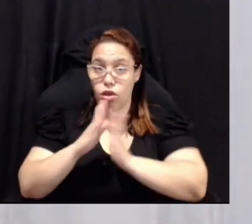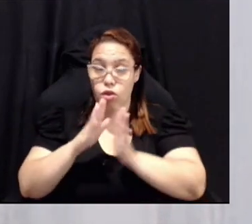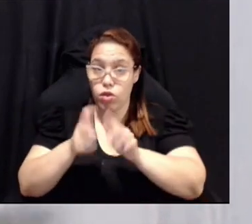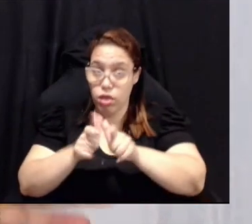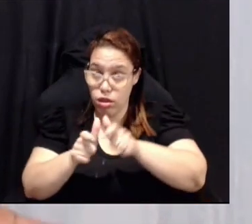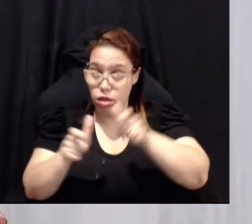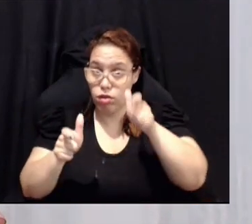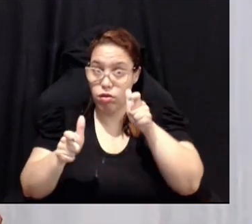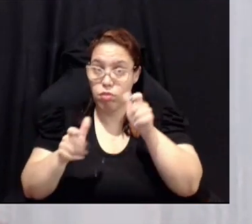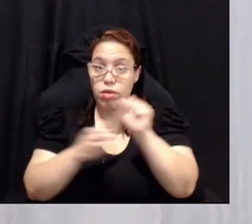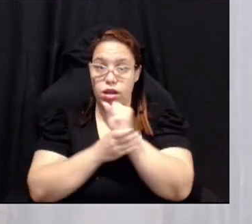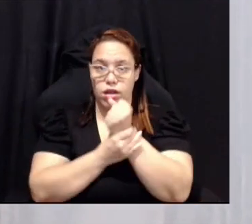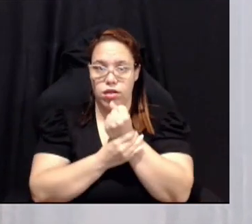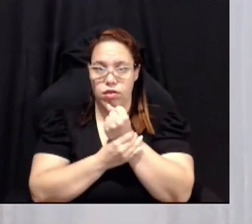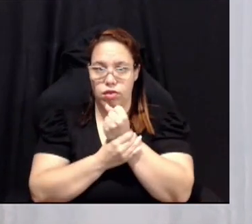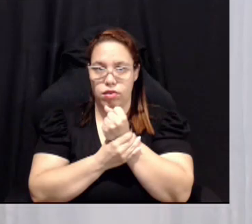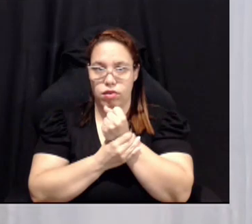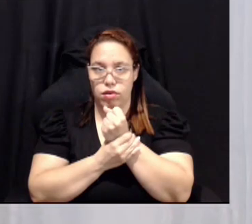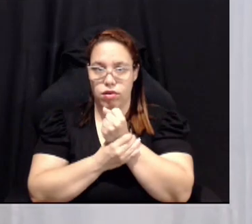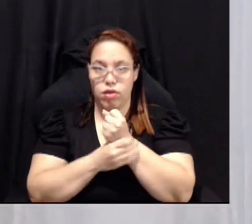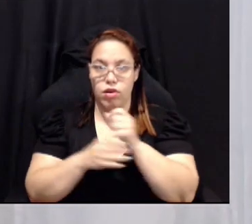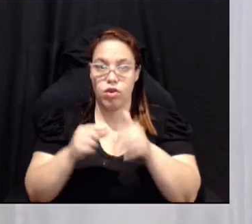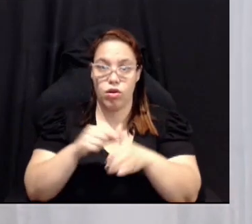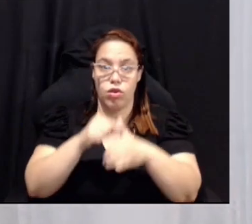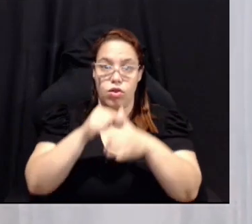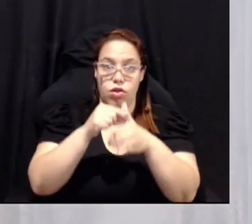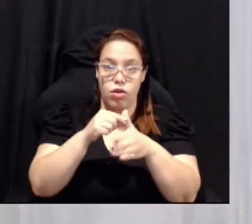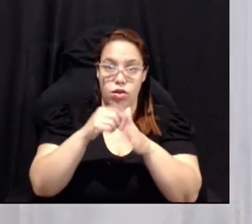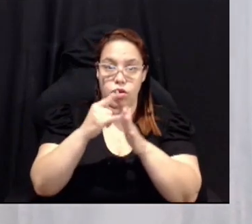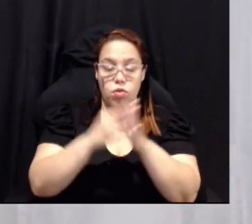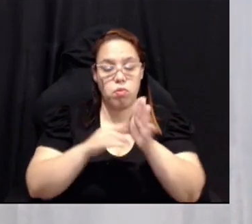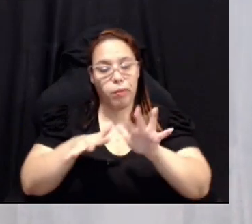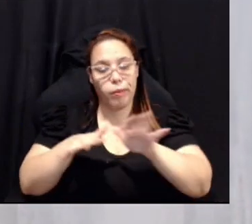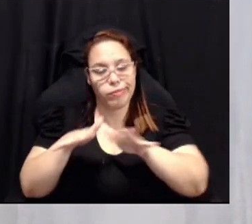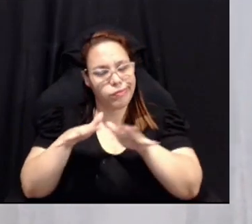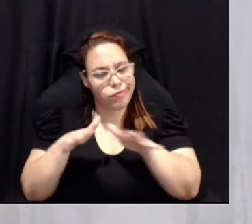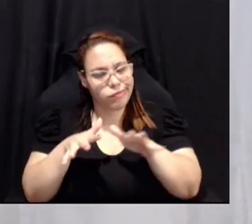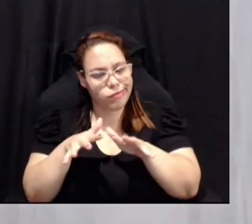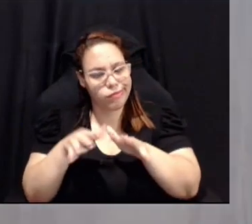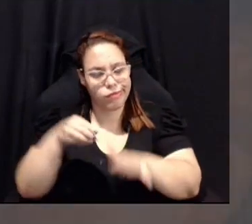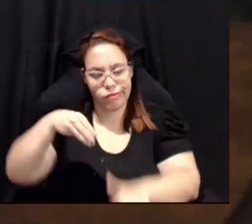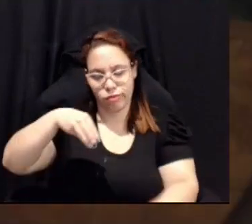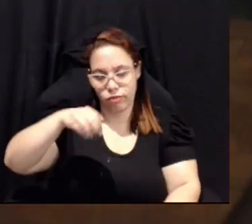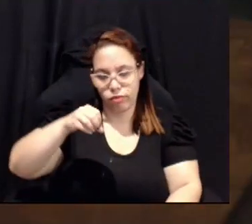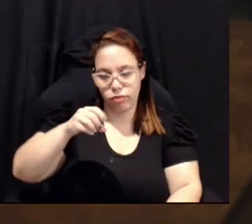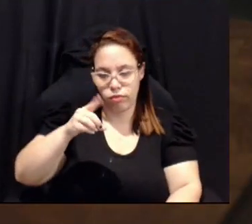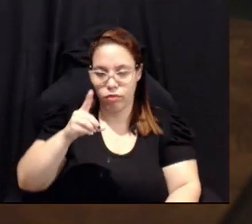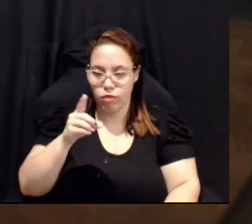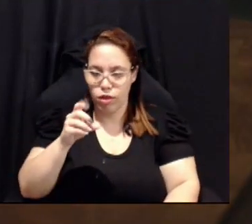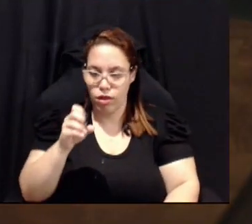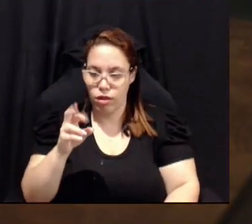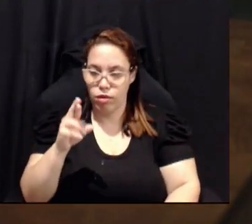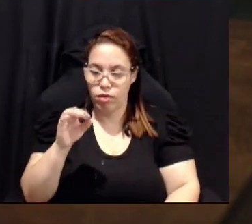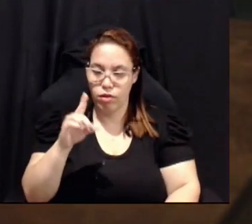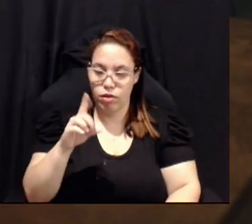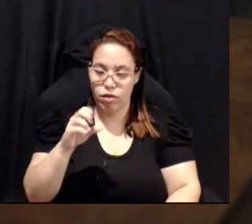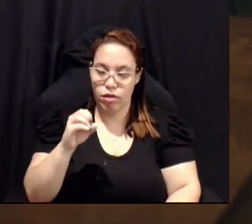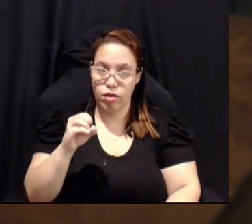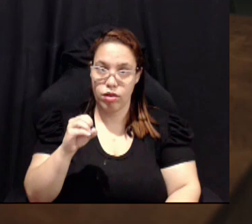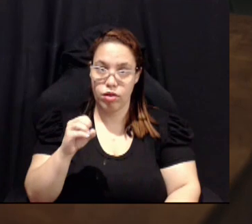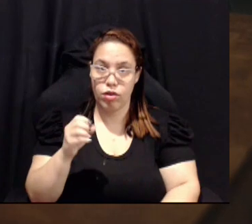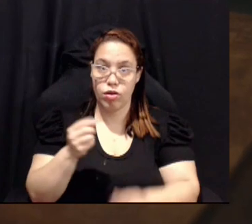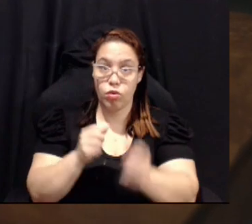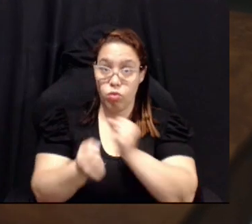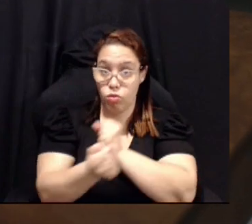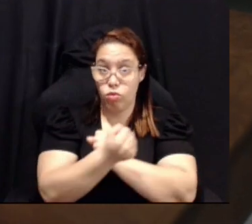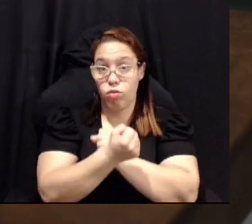segurança. Então, ela vai para a renda fixa. O perfil moderado já é uma pessoa que quer ter o dinheiro ali protegido, porém